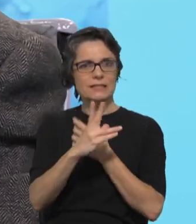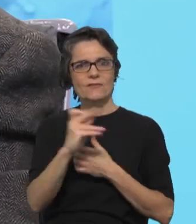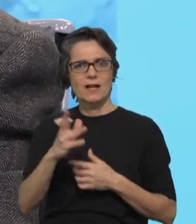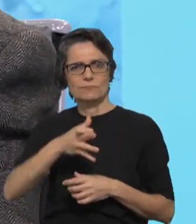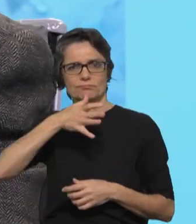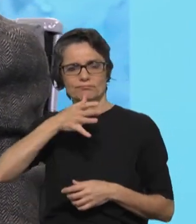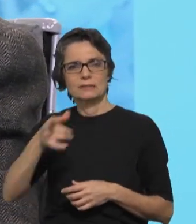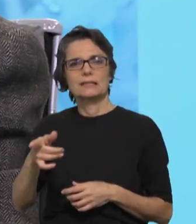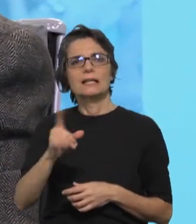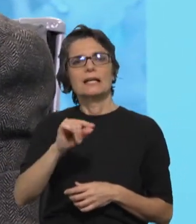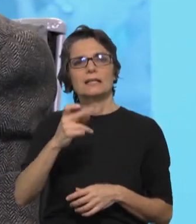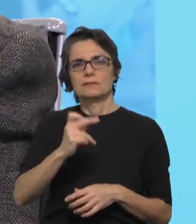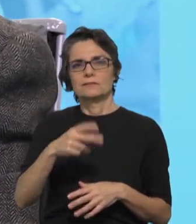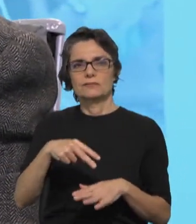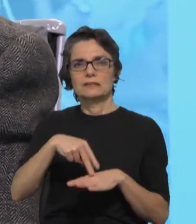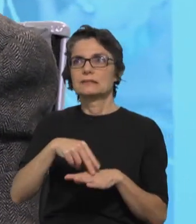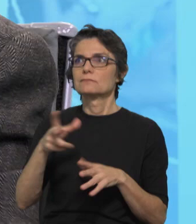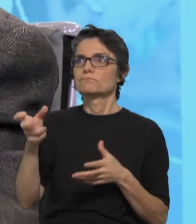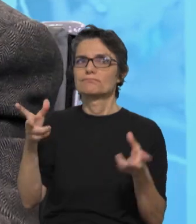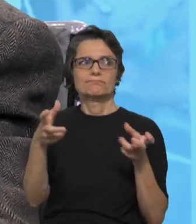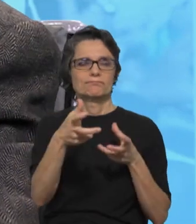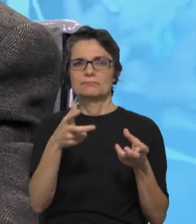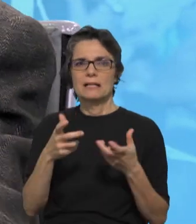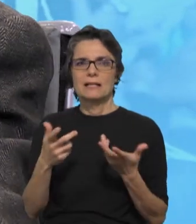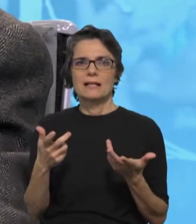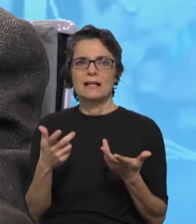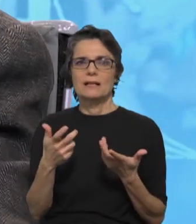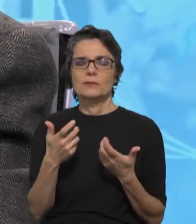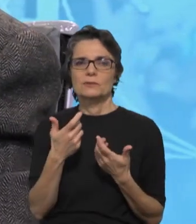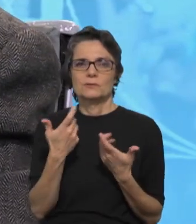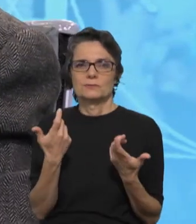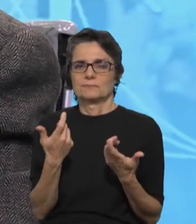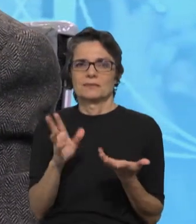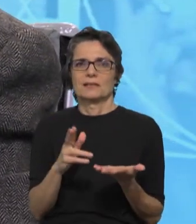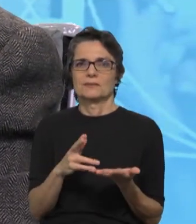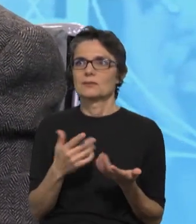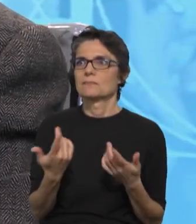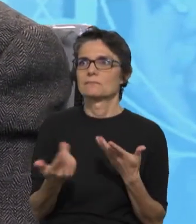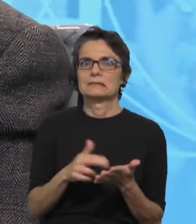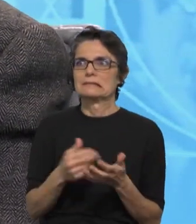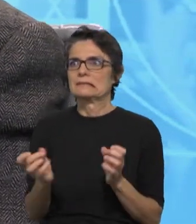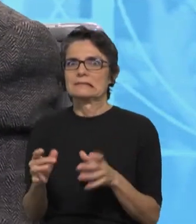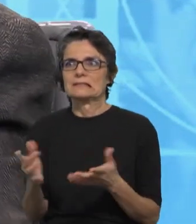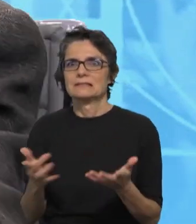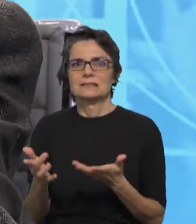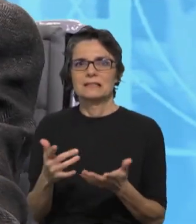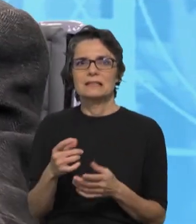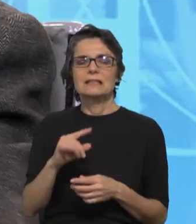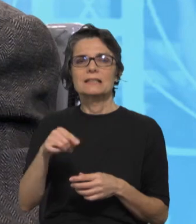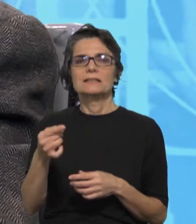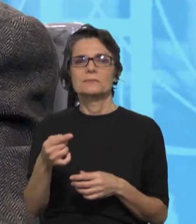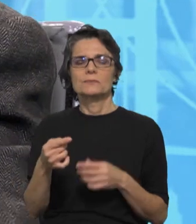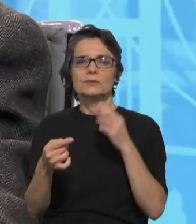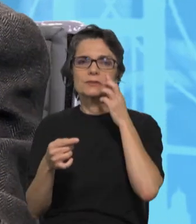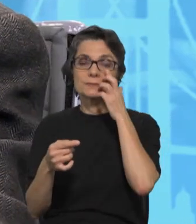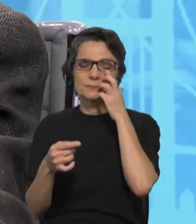intervenção e ali fiquei com toda aquela expectativa, não é? Até que finalmente sai uma